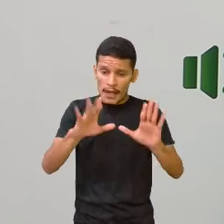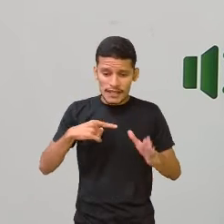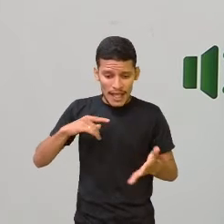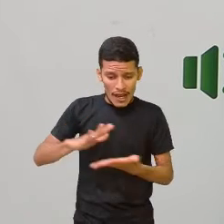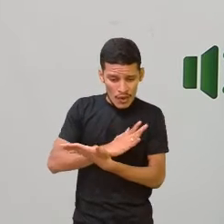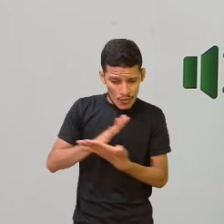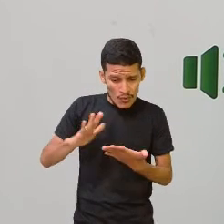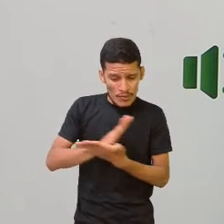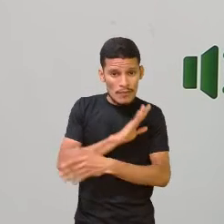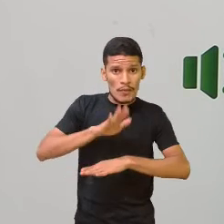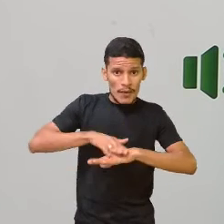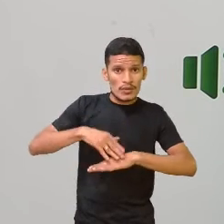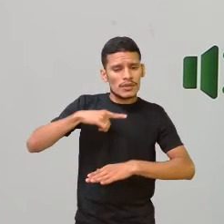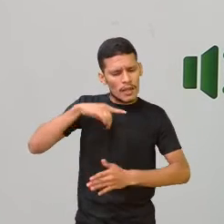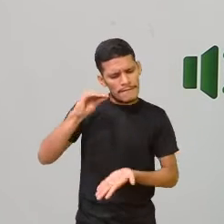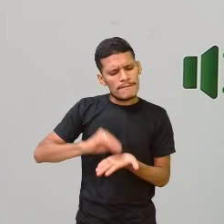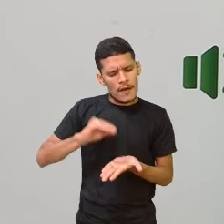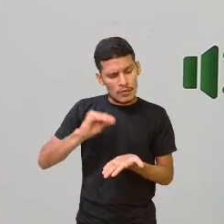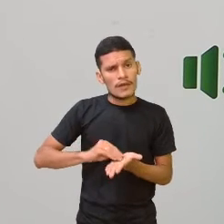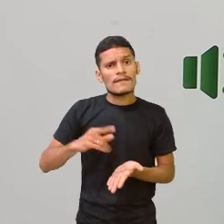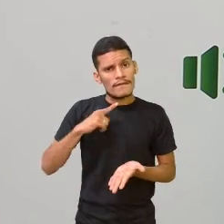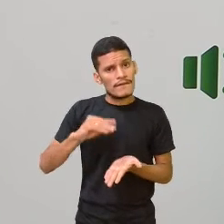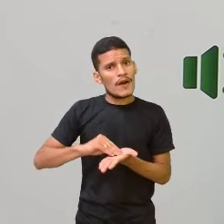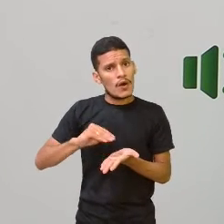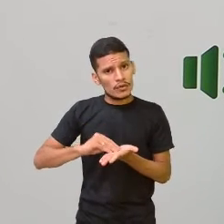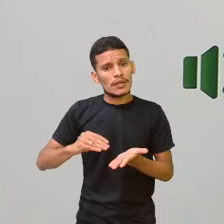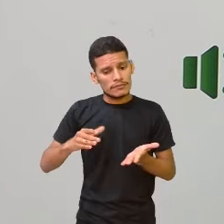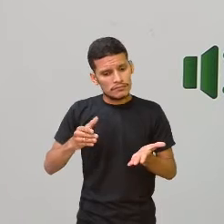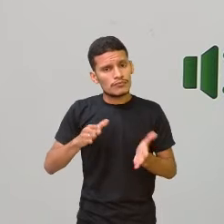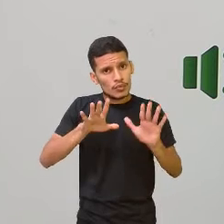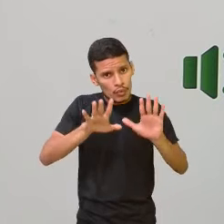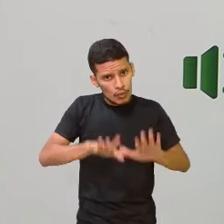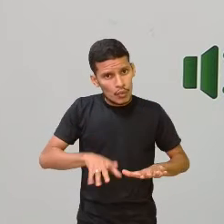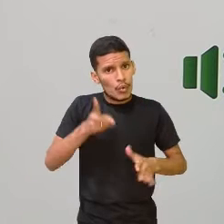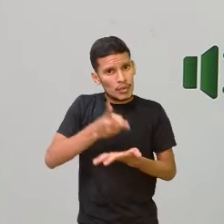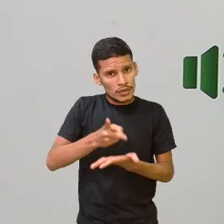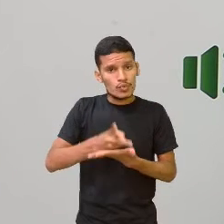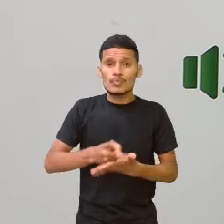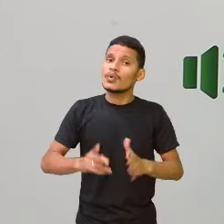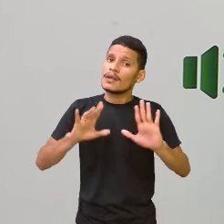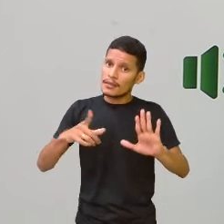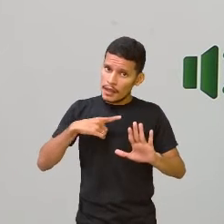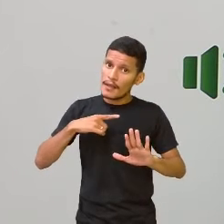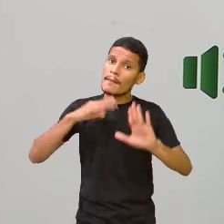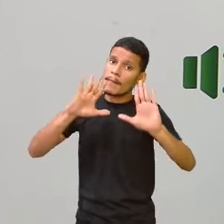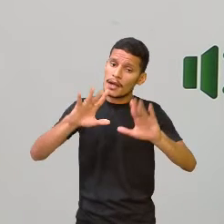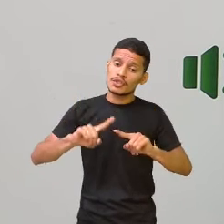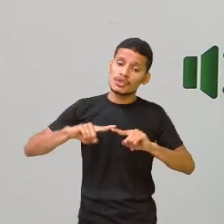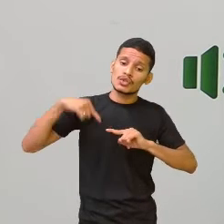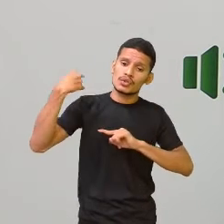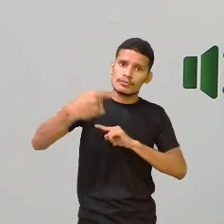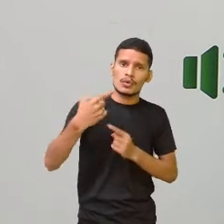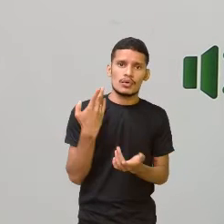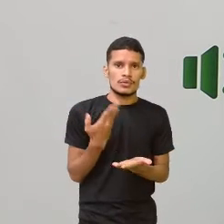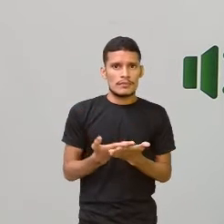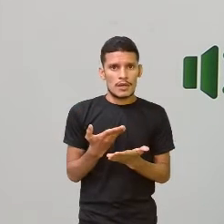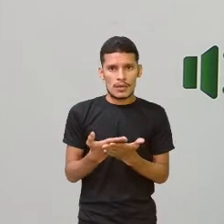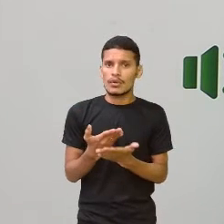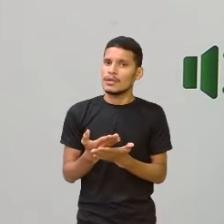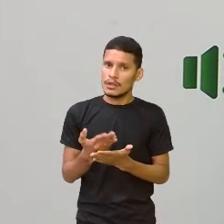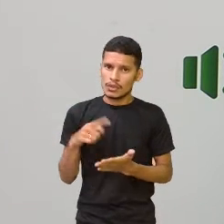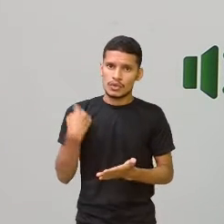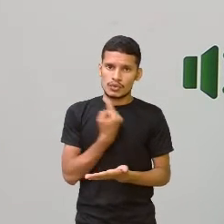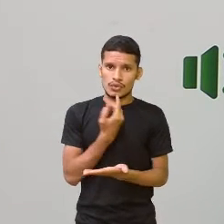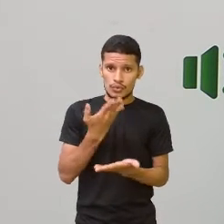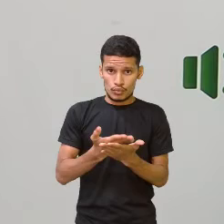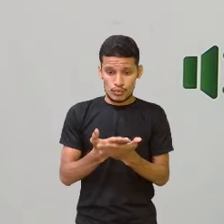sobram informações, sobram itens? Existem, mas a gente vai trabalhar em outro momento. Neste caso,